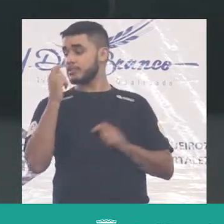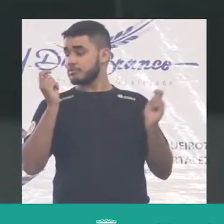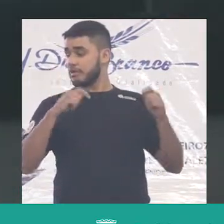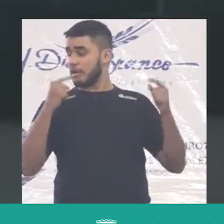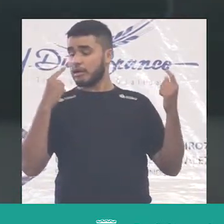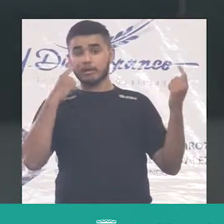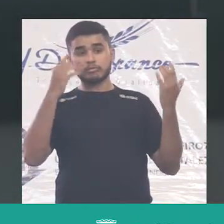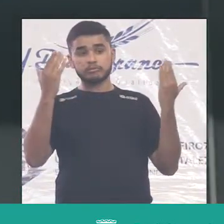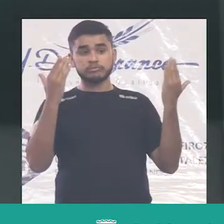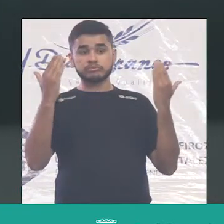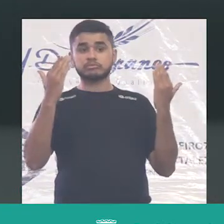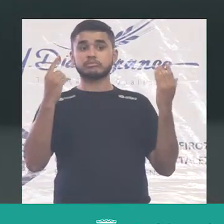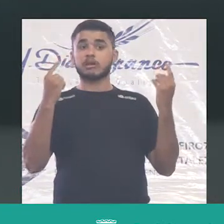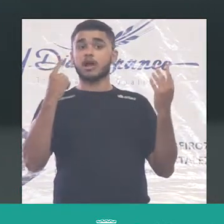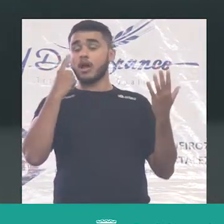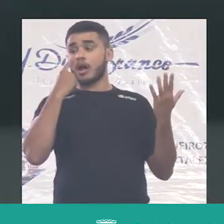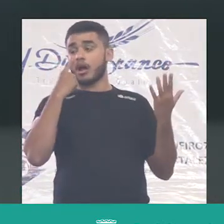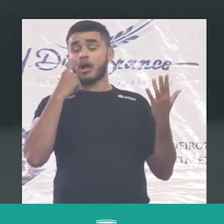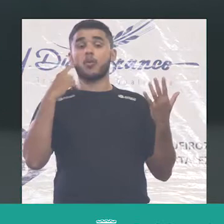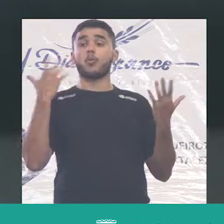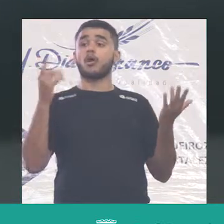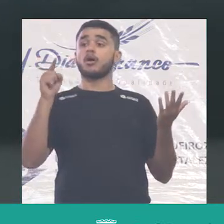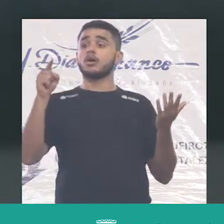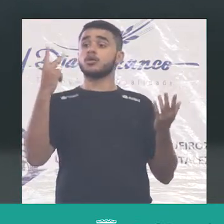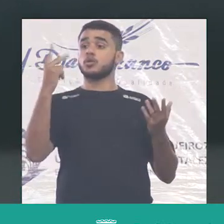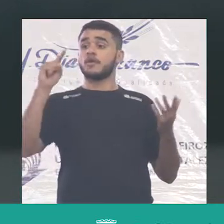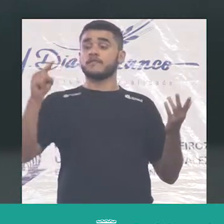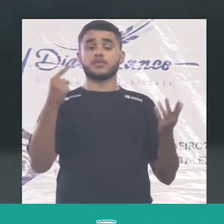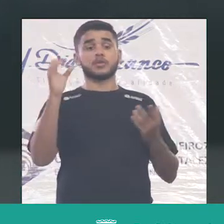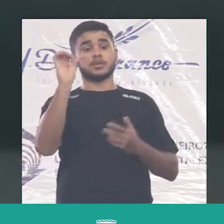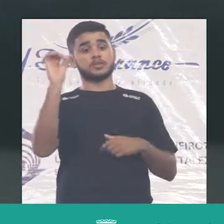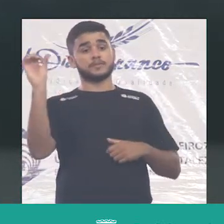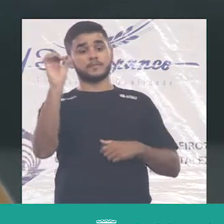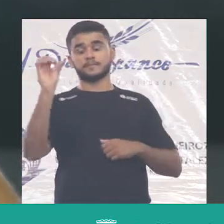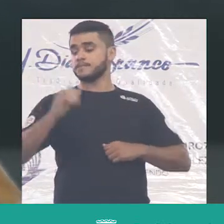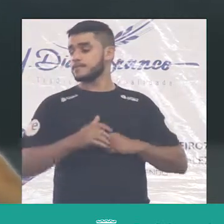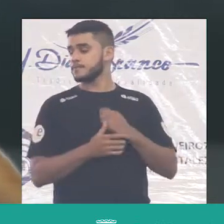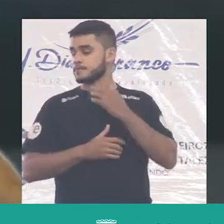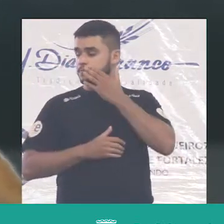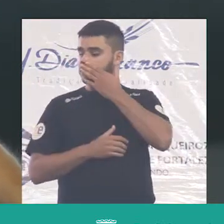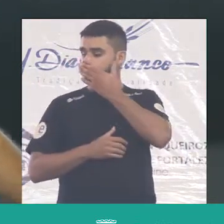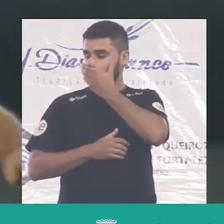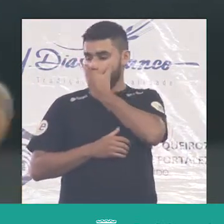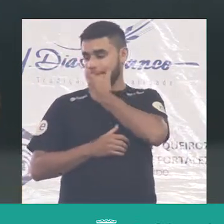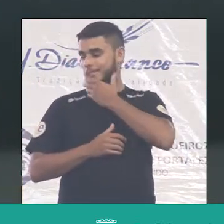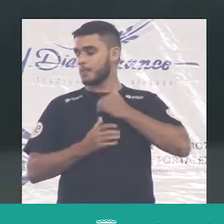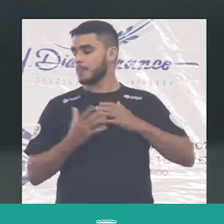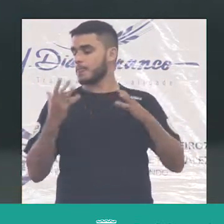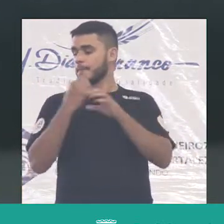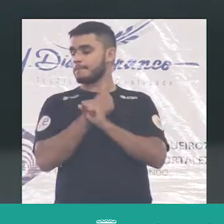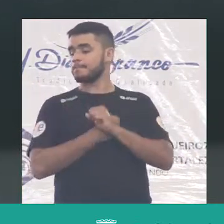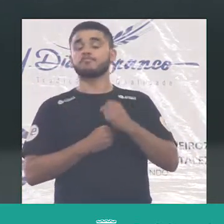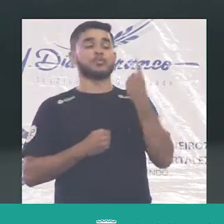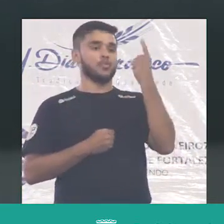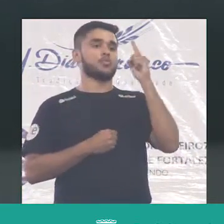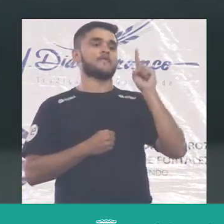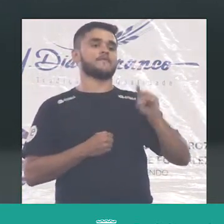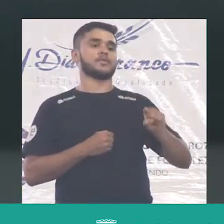próximo ao quadrado, né, de chegar em 8 terços é